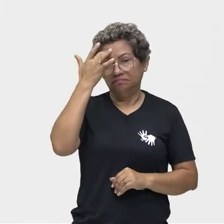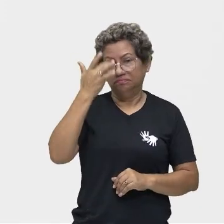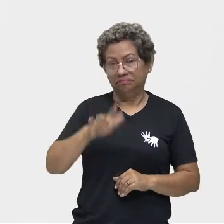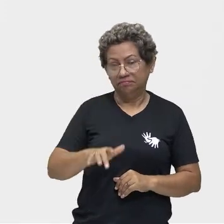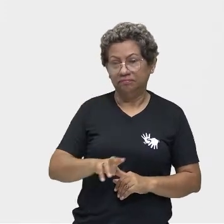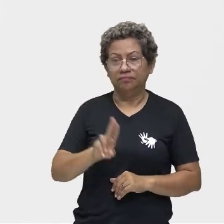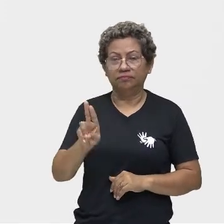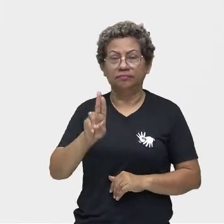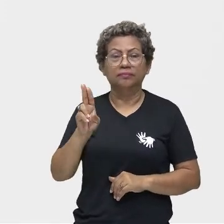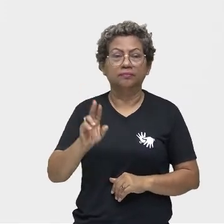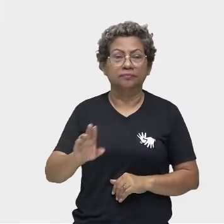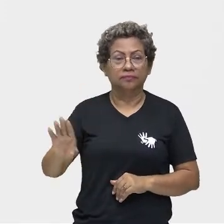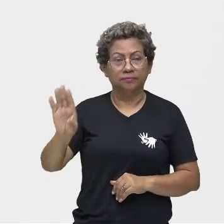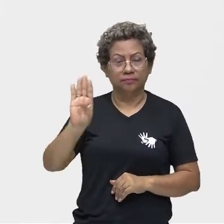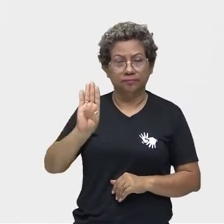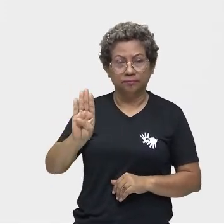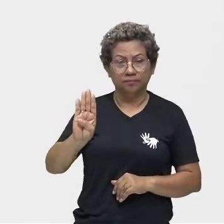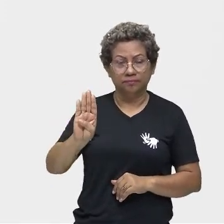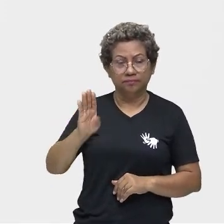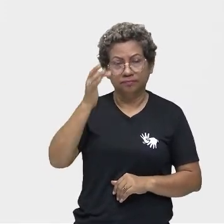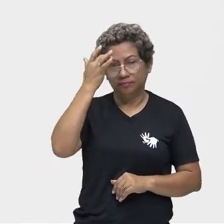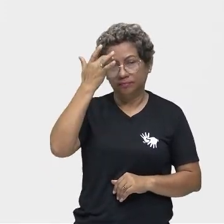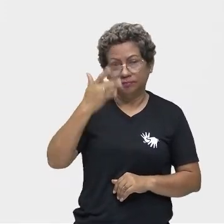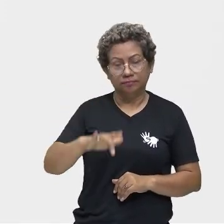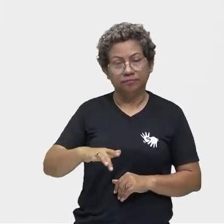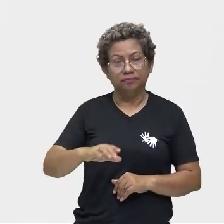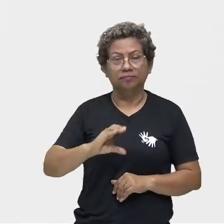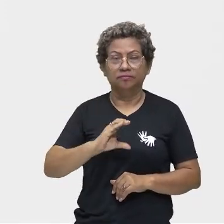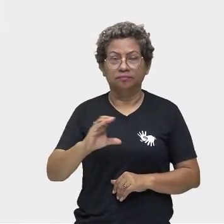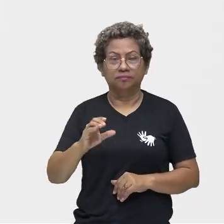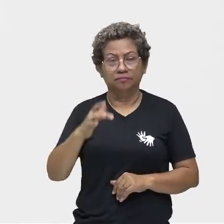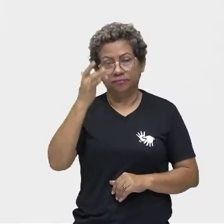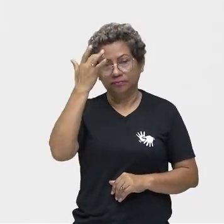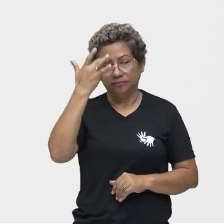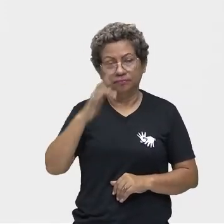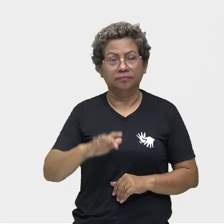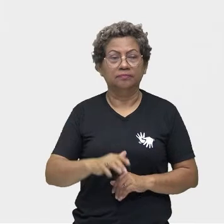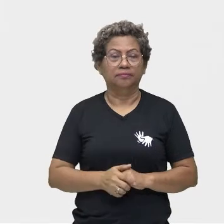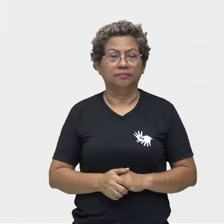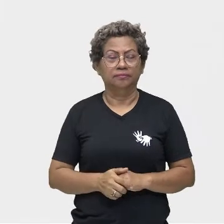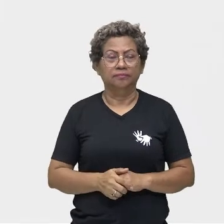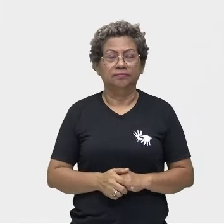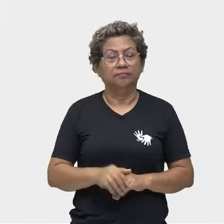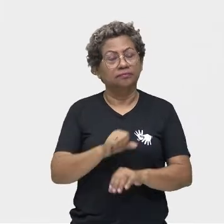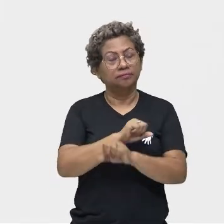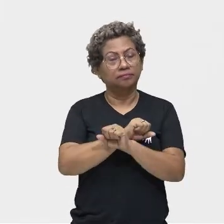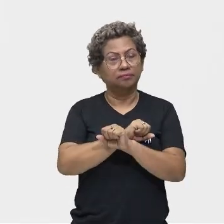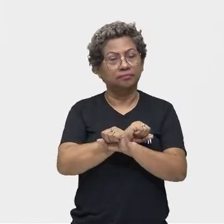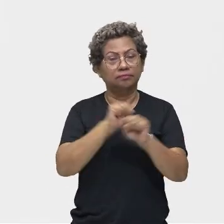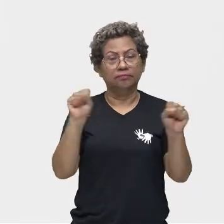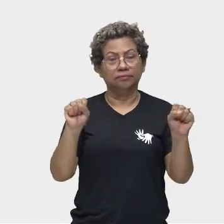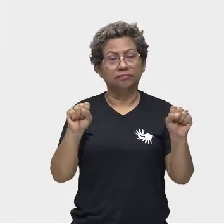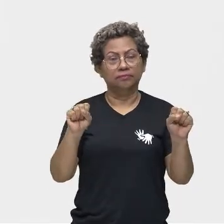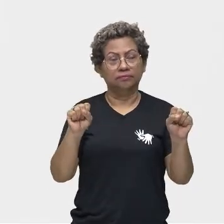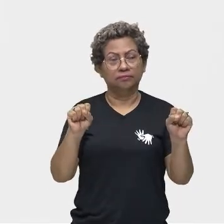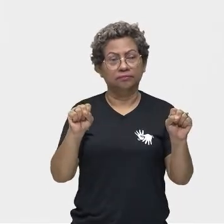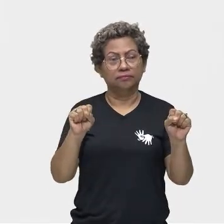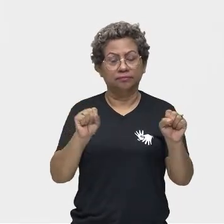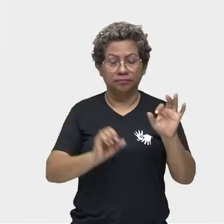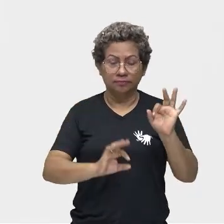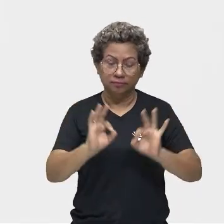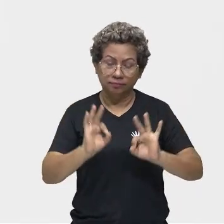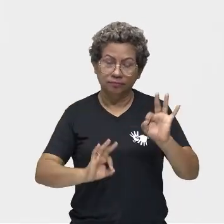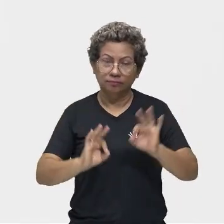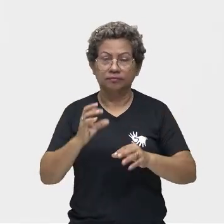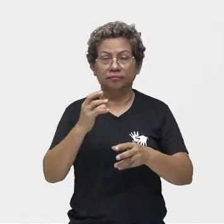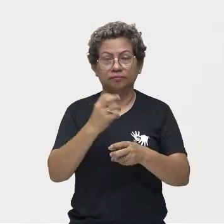C. Então, essa relação aqui ela está descartada. Ela impossibilita o cálculo